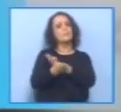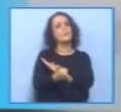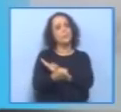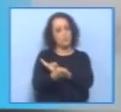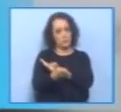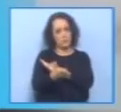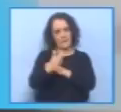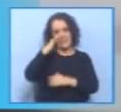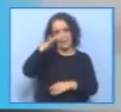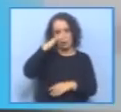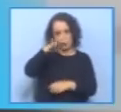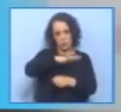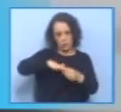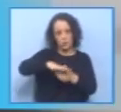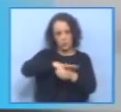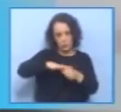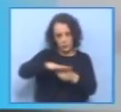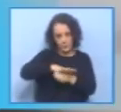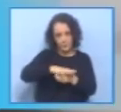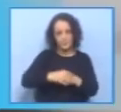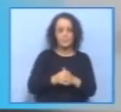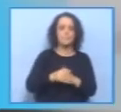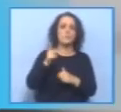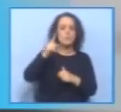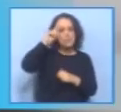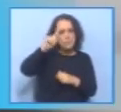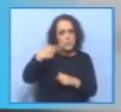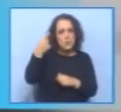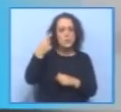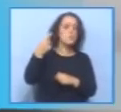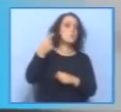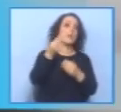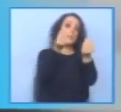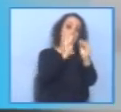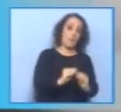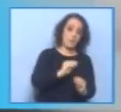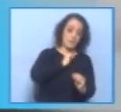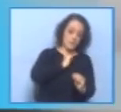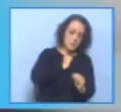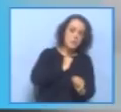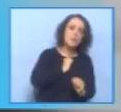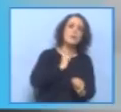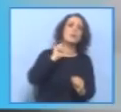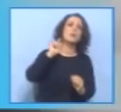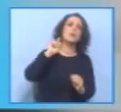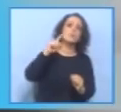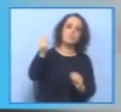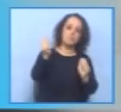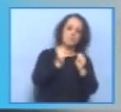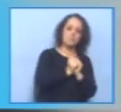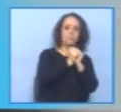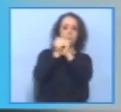acompanhou até Roma a defesa da tese, e o Secretariado Nacional tomou conhecimento